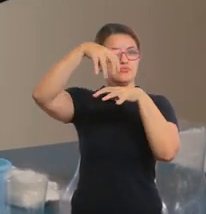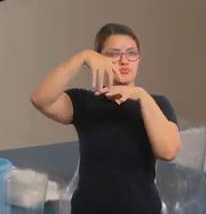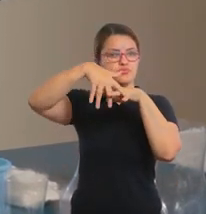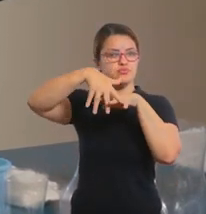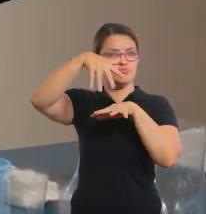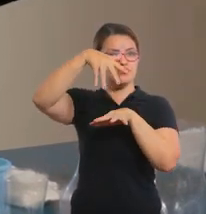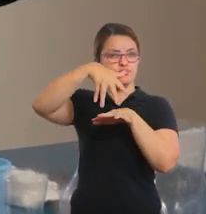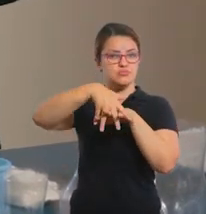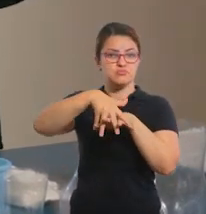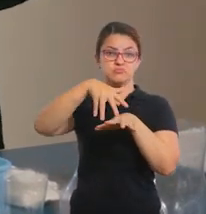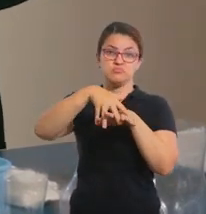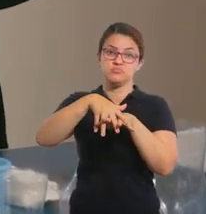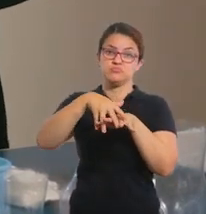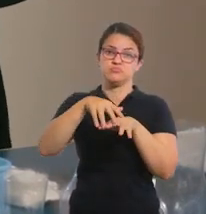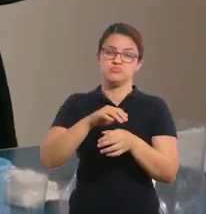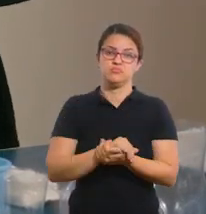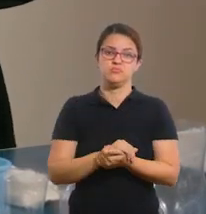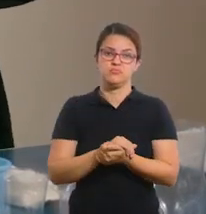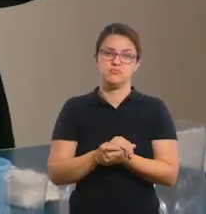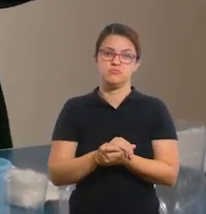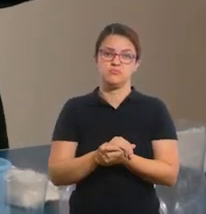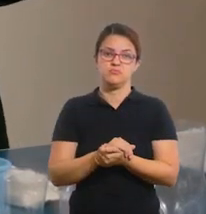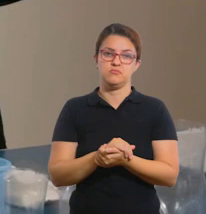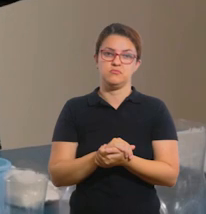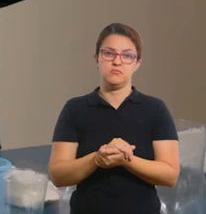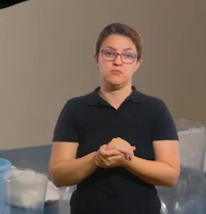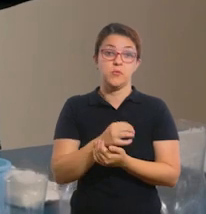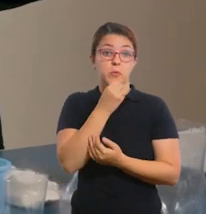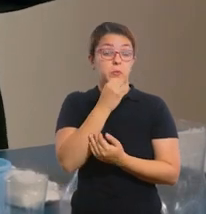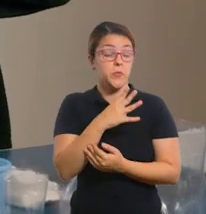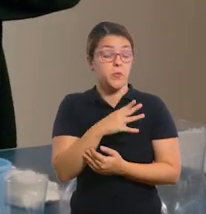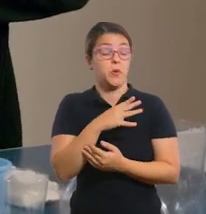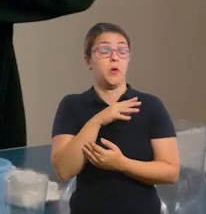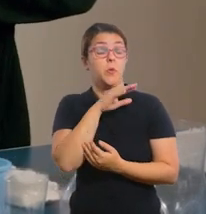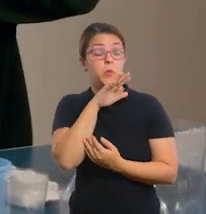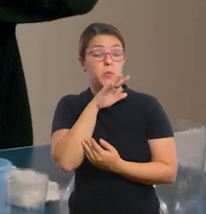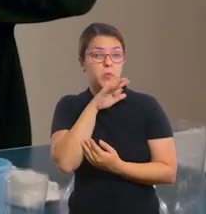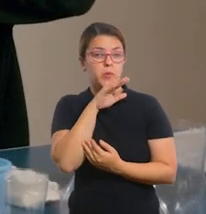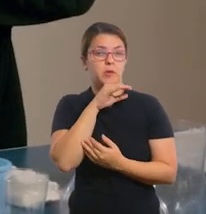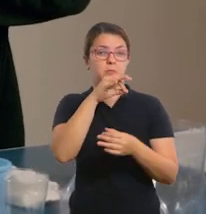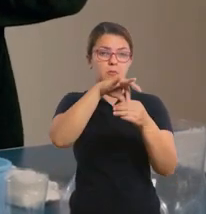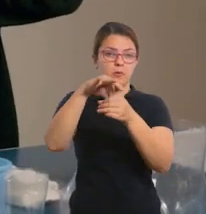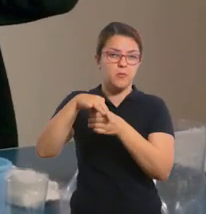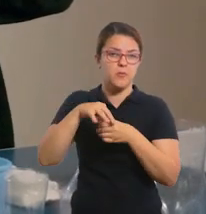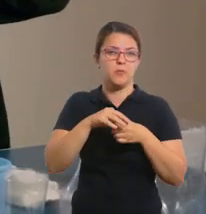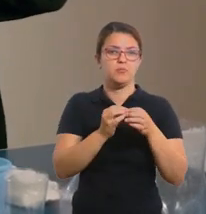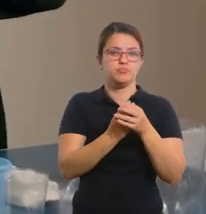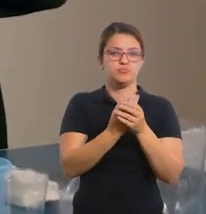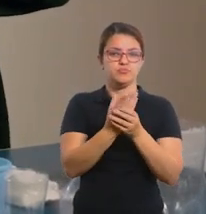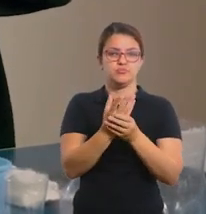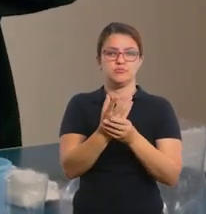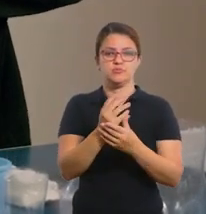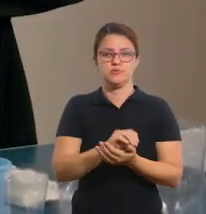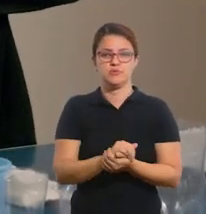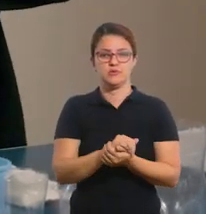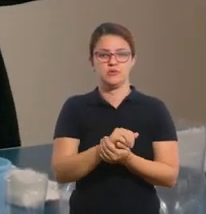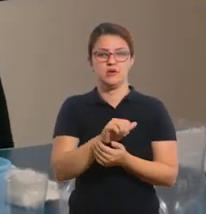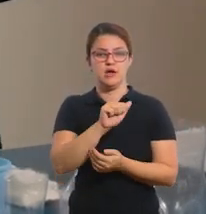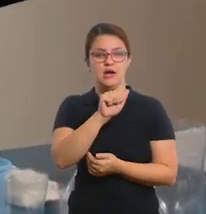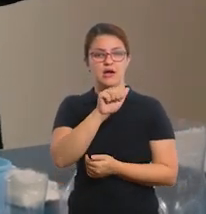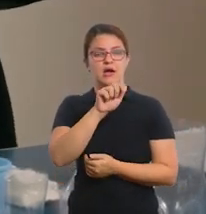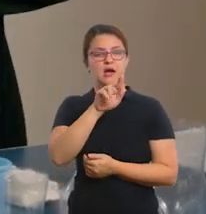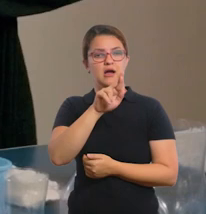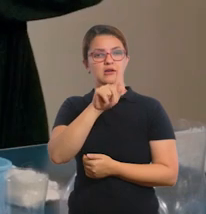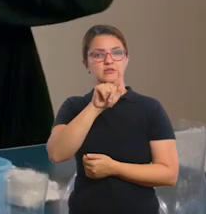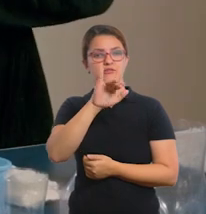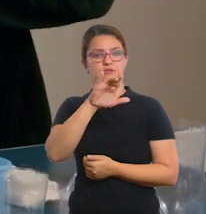porosidade alta, não sendo indicado para a agricultura. O solo argiloso, ele é um solo que